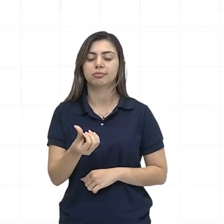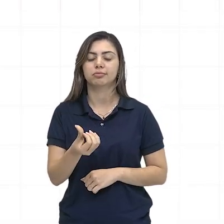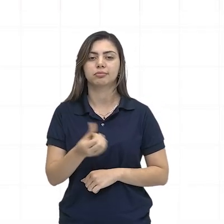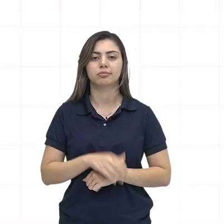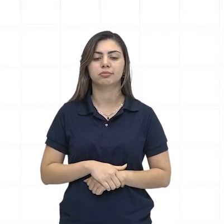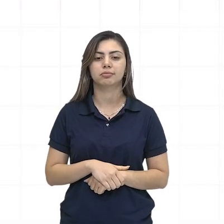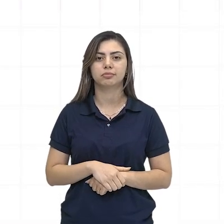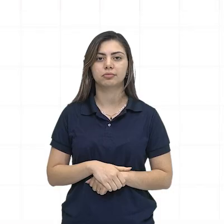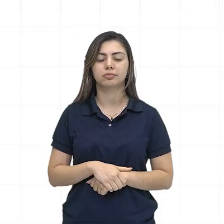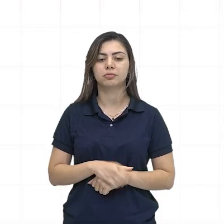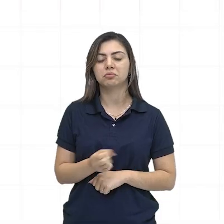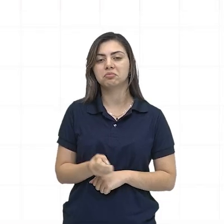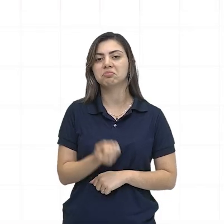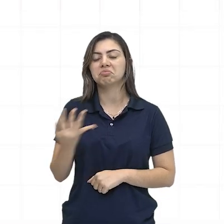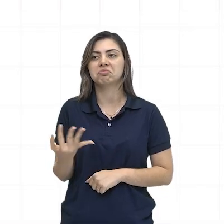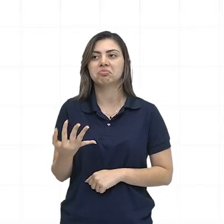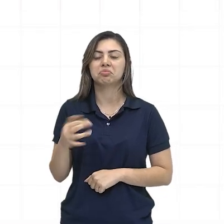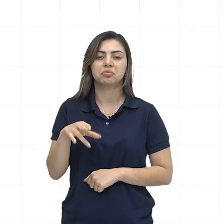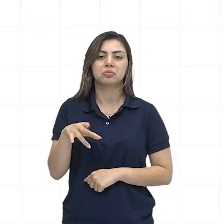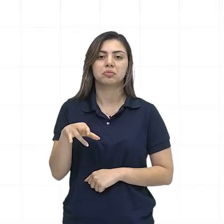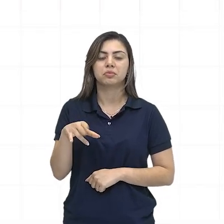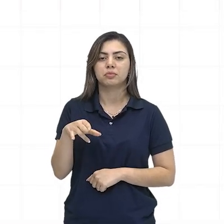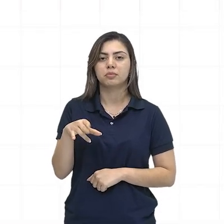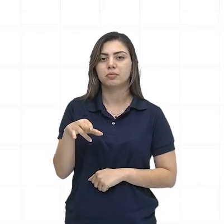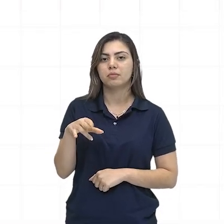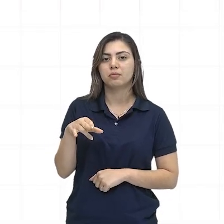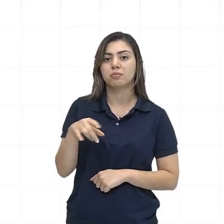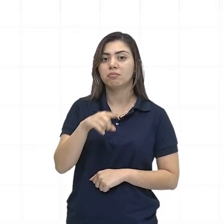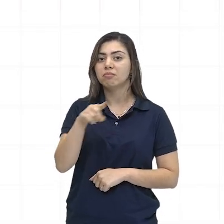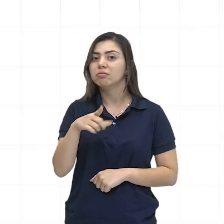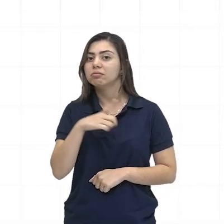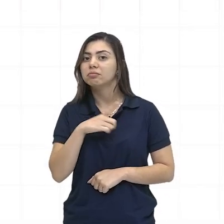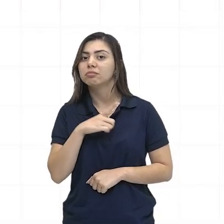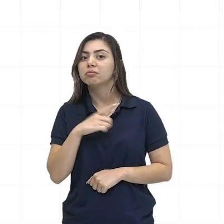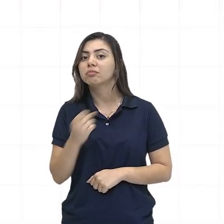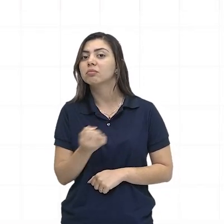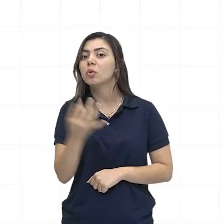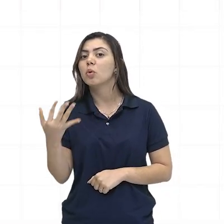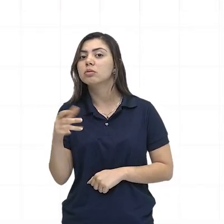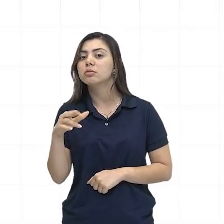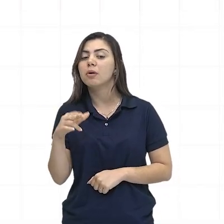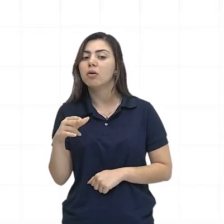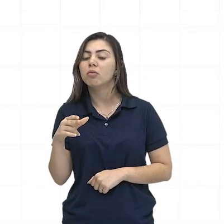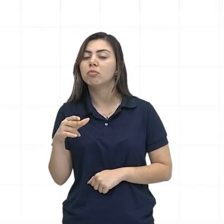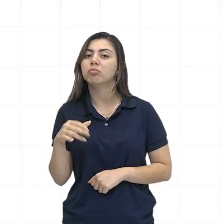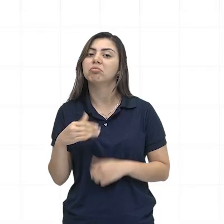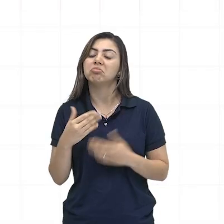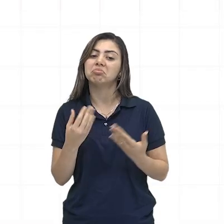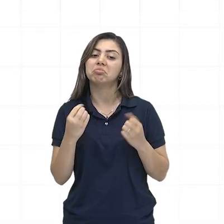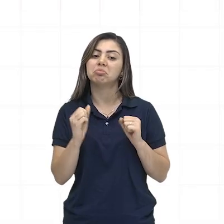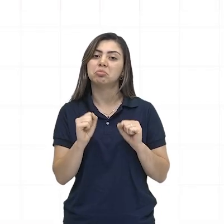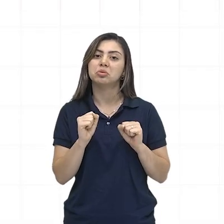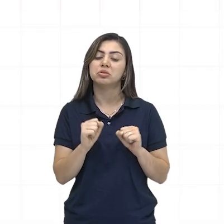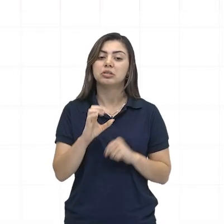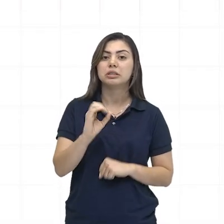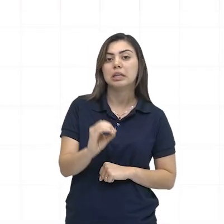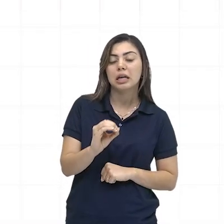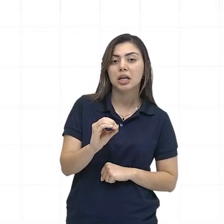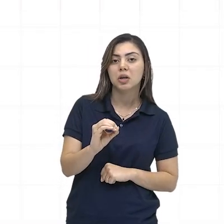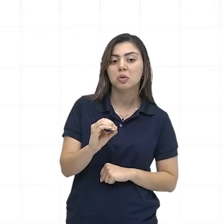O número de irmãos que você possui, né? Aí poderia ser 0,